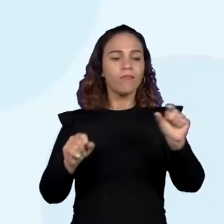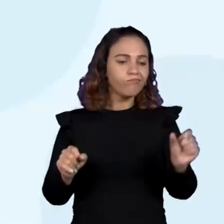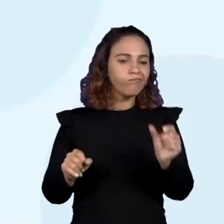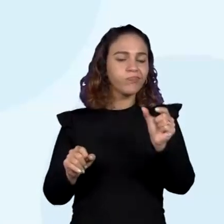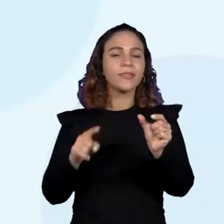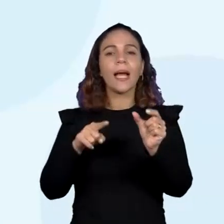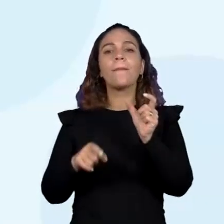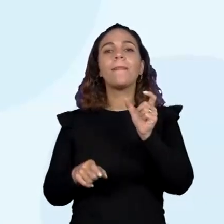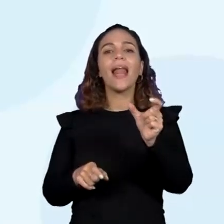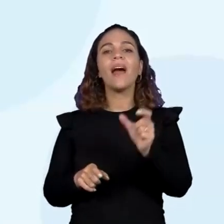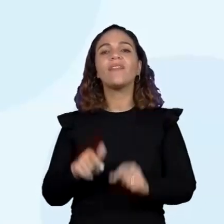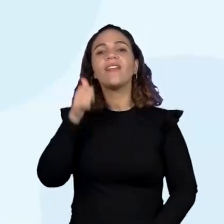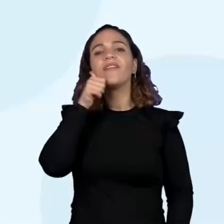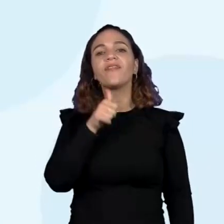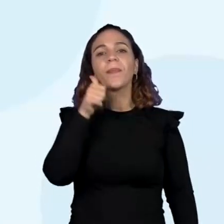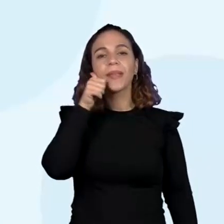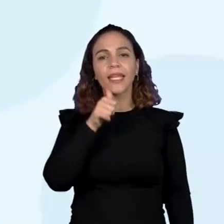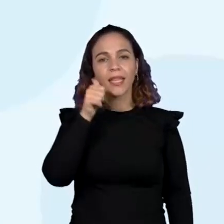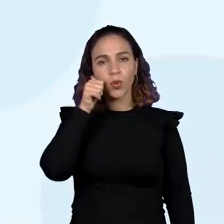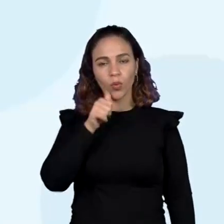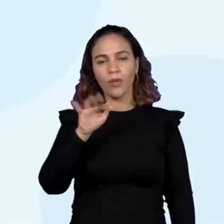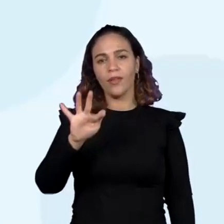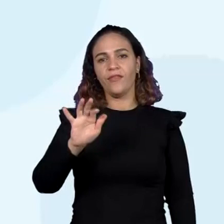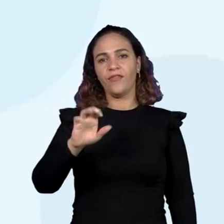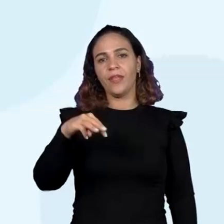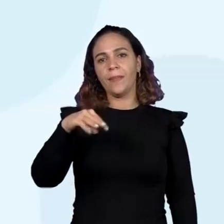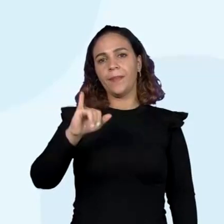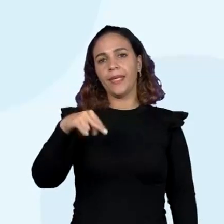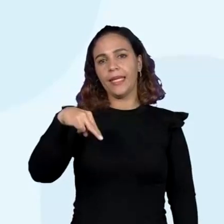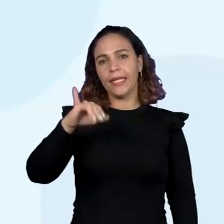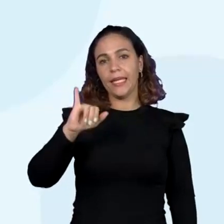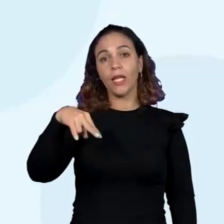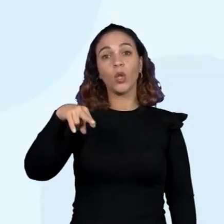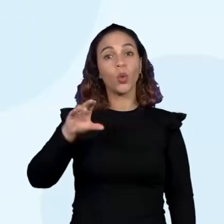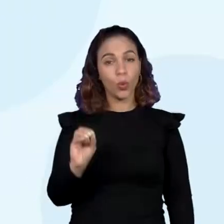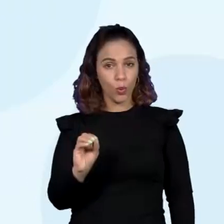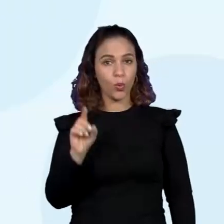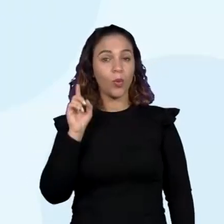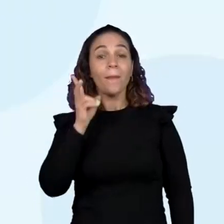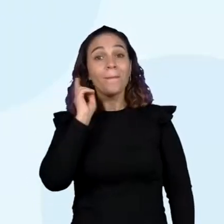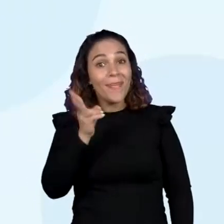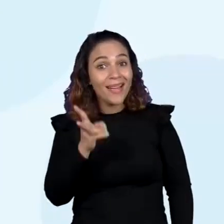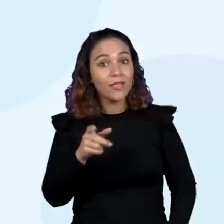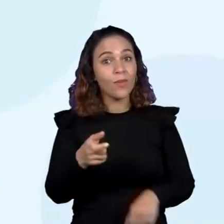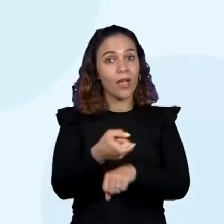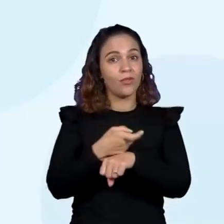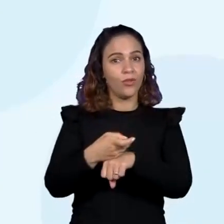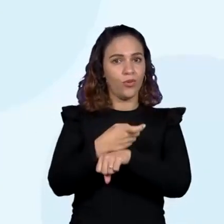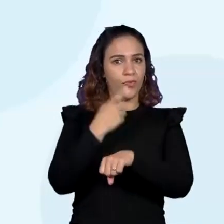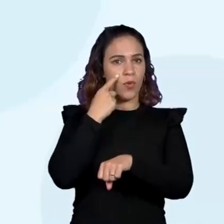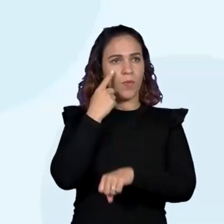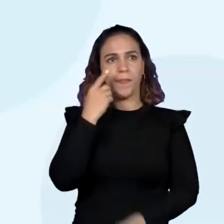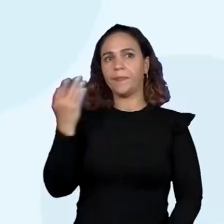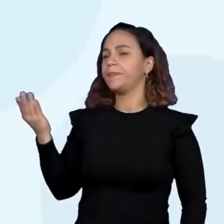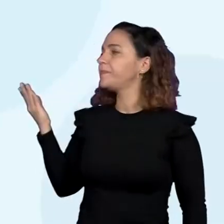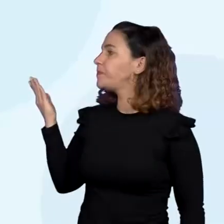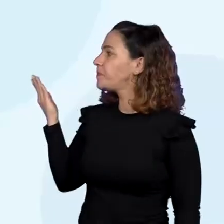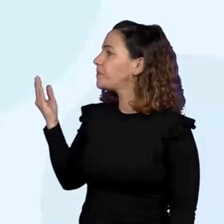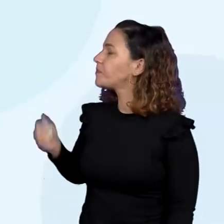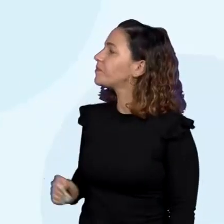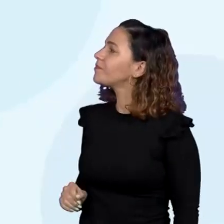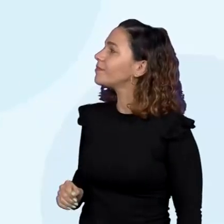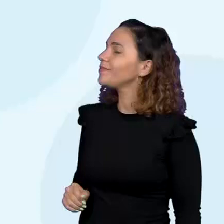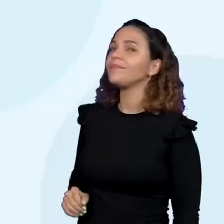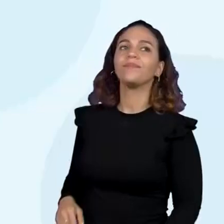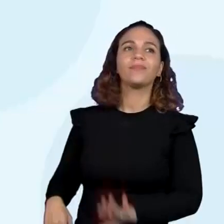femininos dos mesmos adjetivos. Eu tenho a mesma lista aqui, ó. E